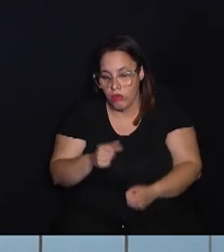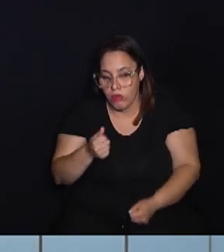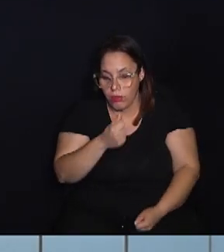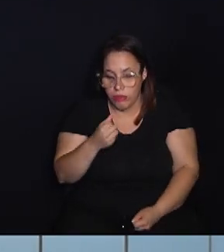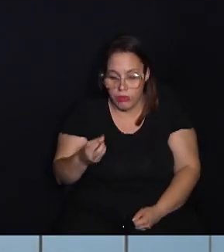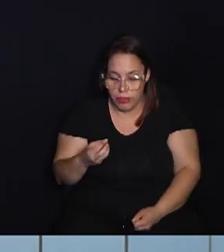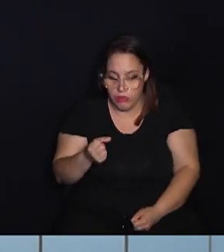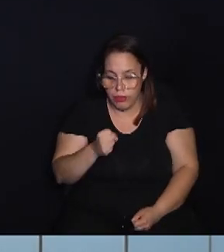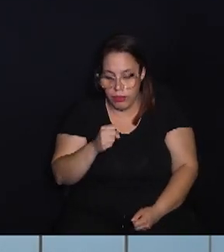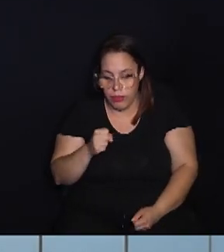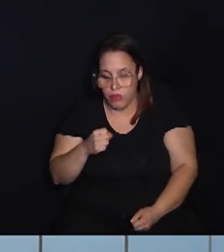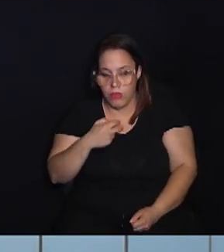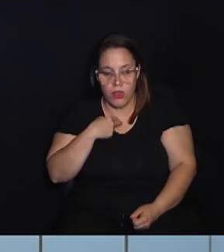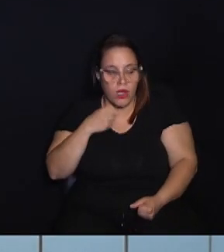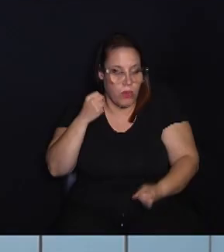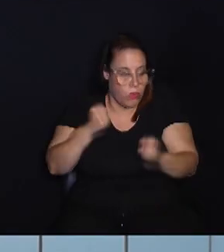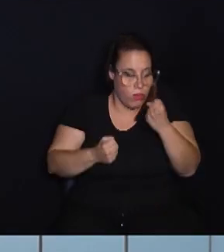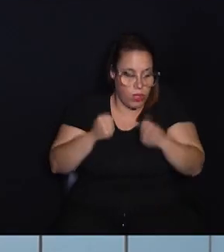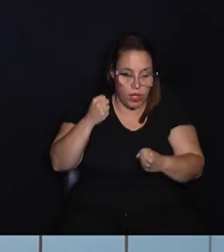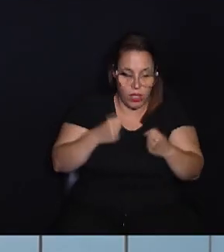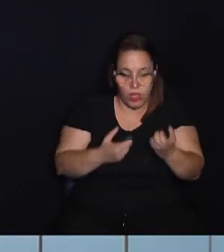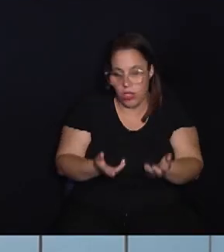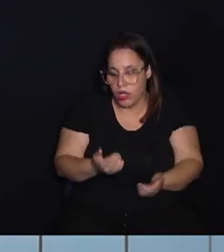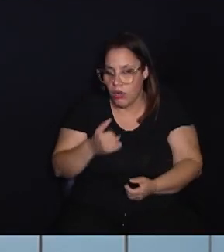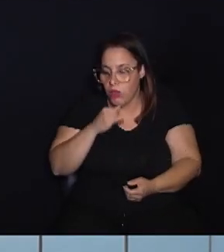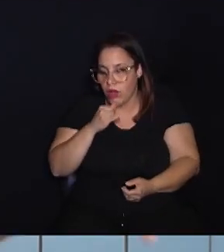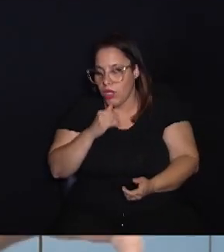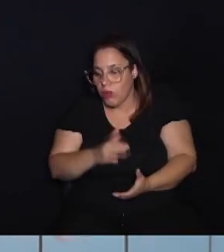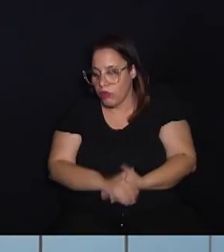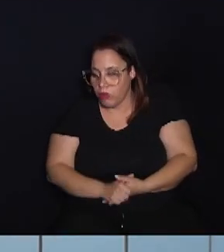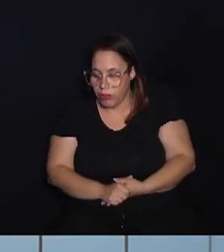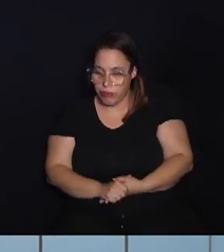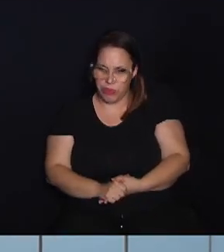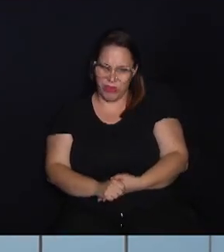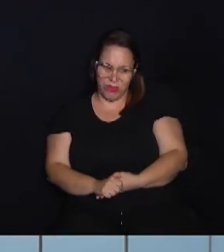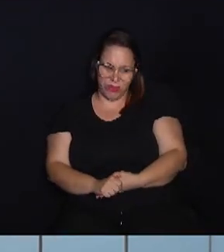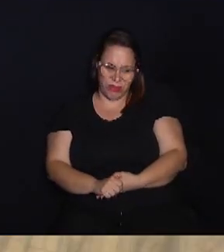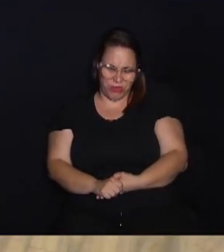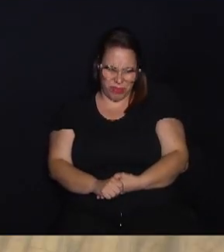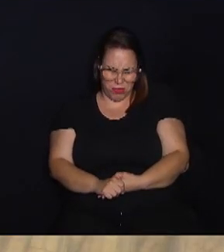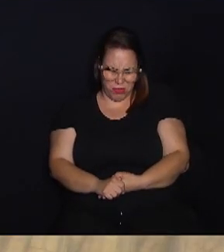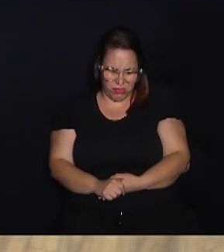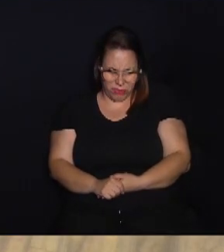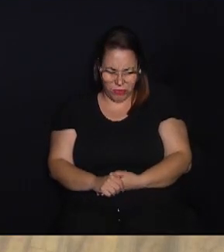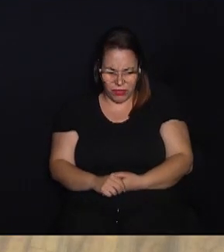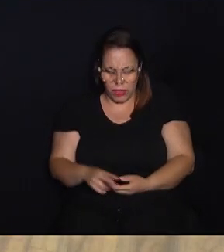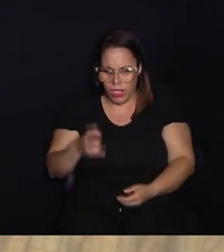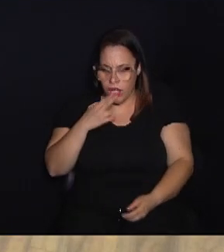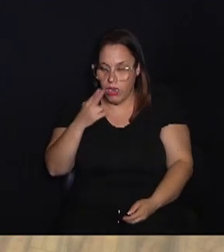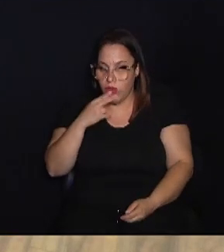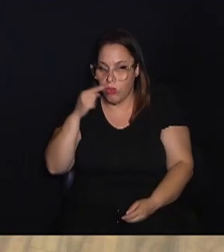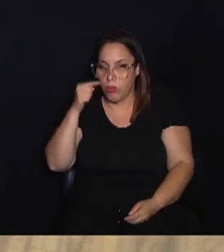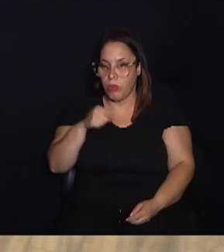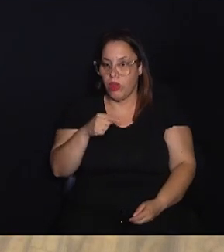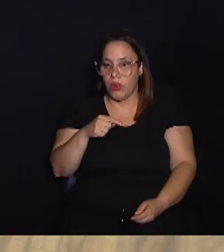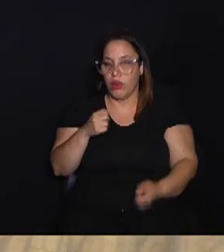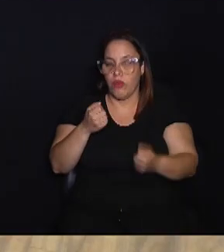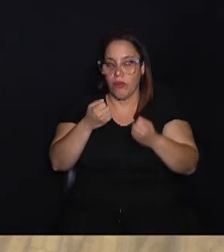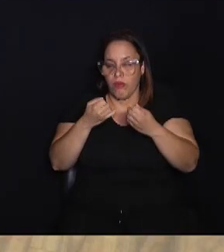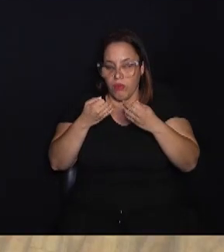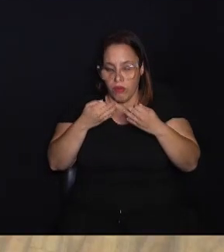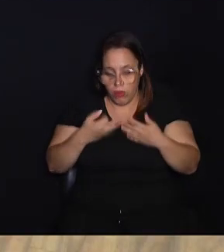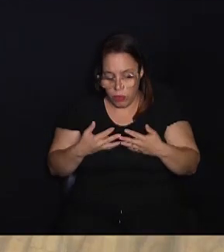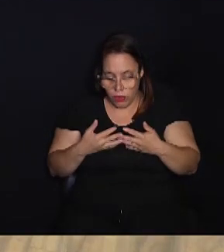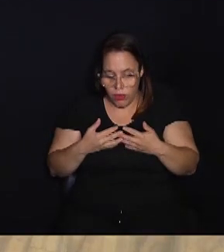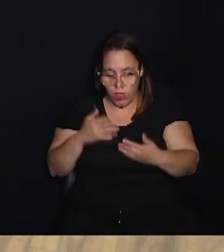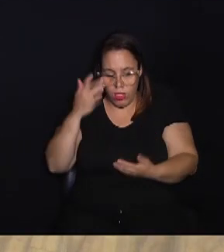não pode dirigir. Né? Então, enquanto você não tiver 18 anos, aqui em casa você não vai fumar. Porque você faz... E explicar.